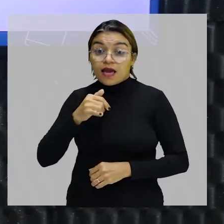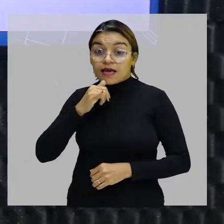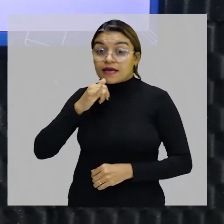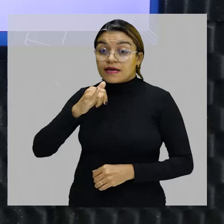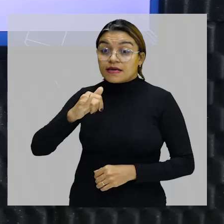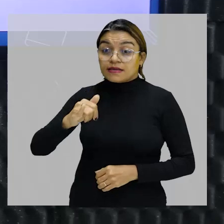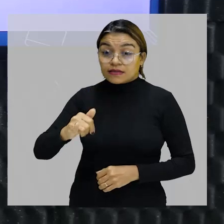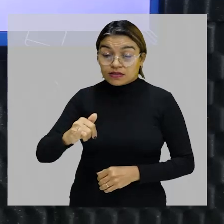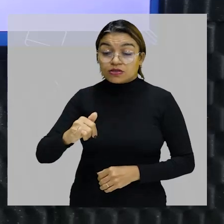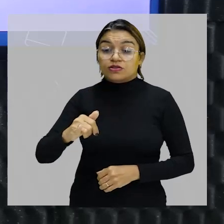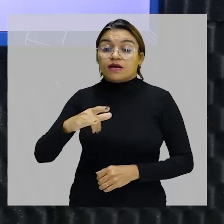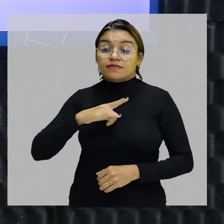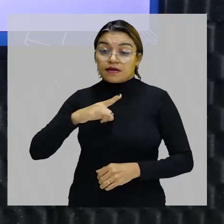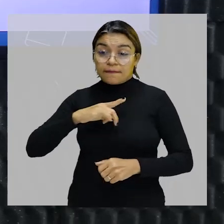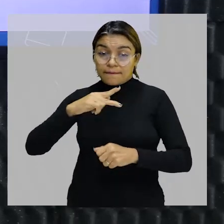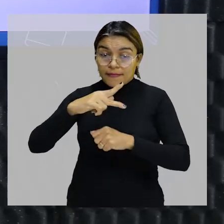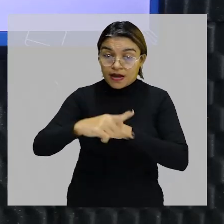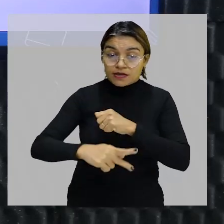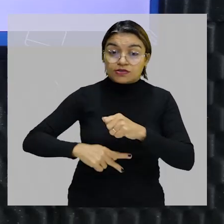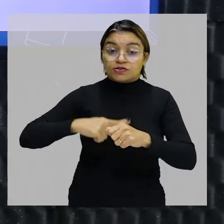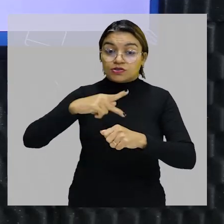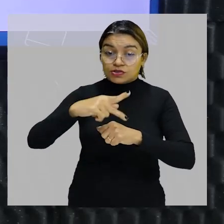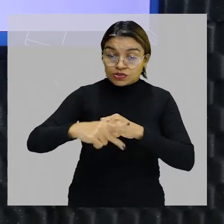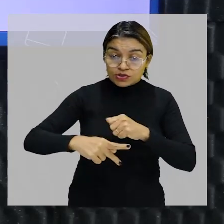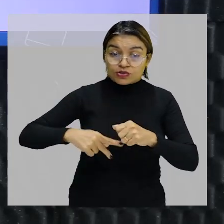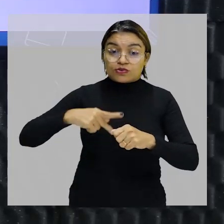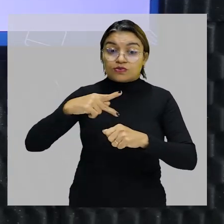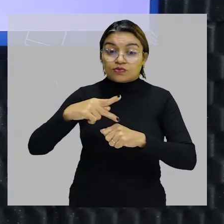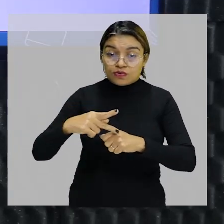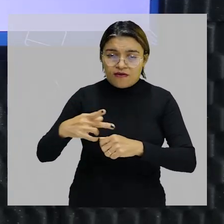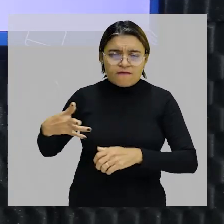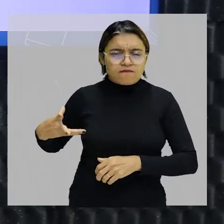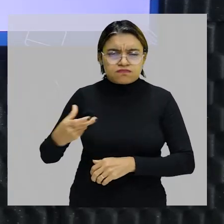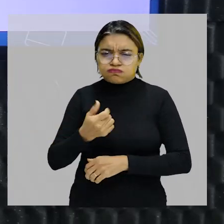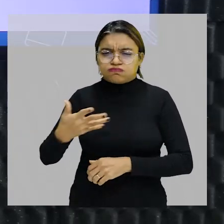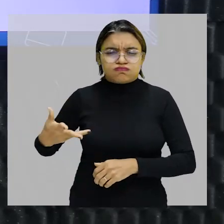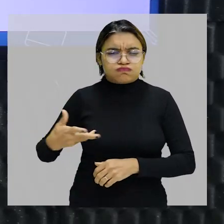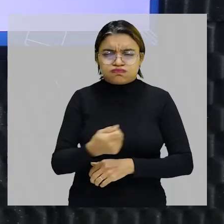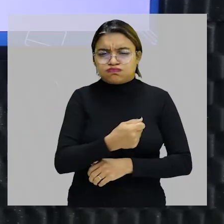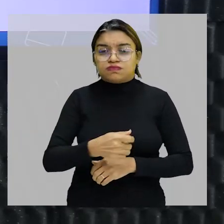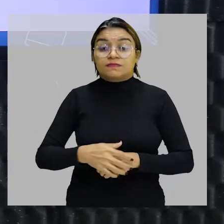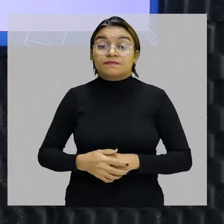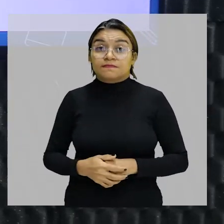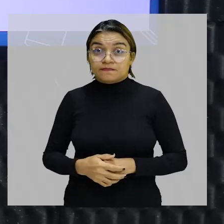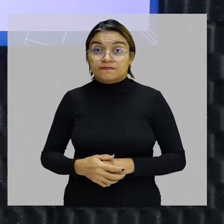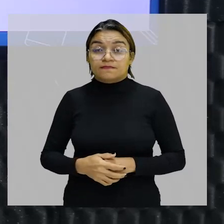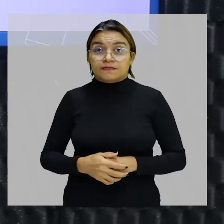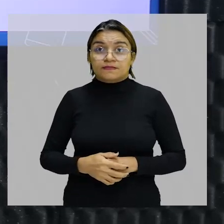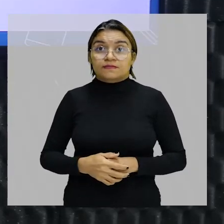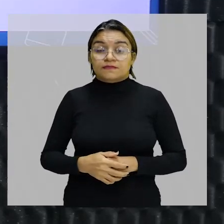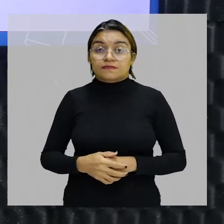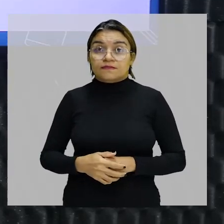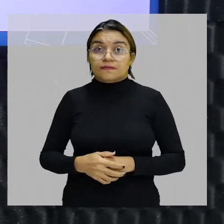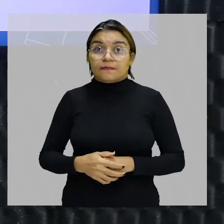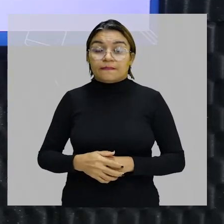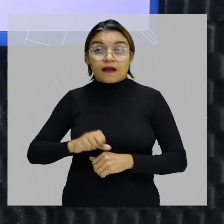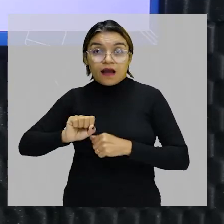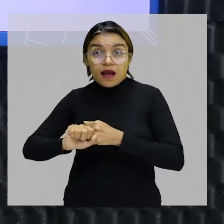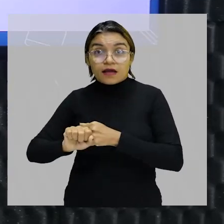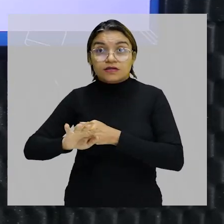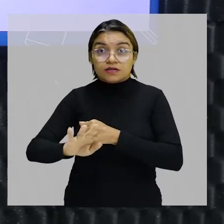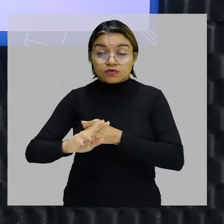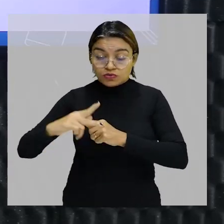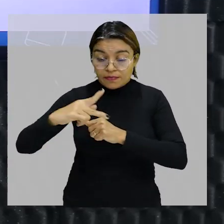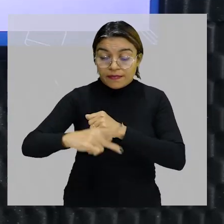que viaja sob a forma de partículas de alta velocidade, né? A radiação de partículas, ou